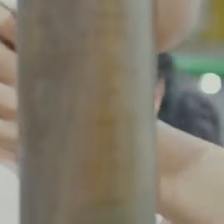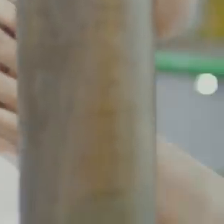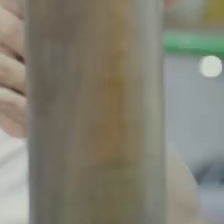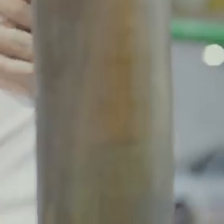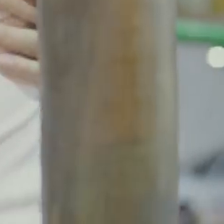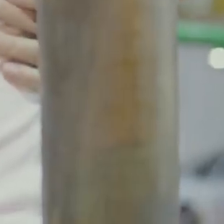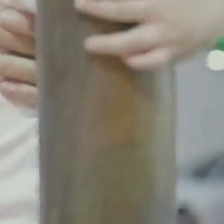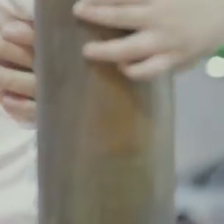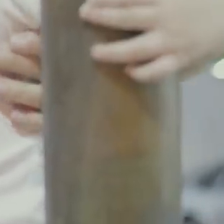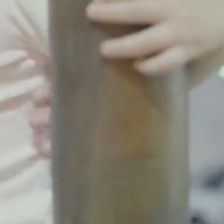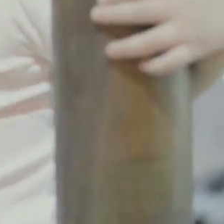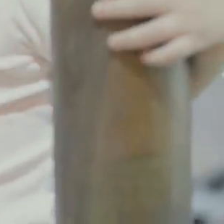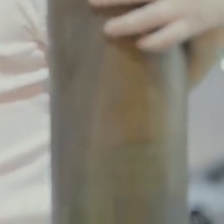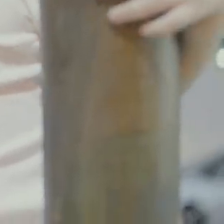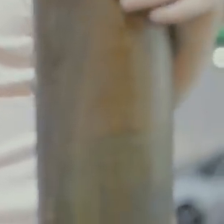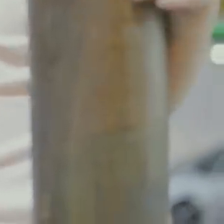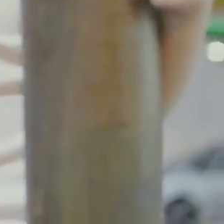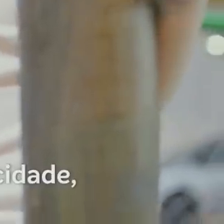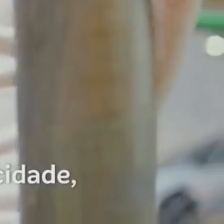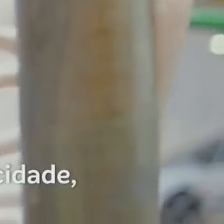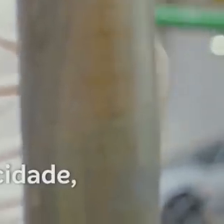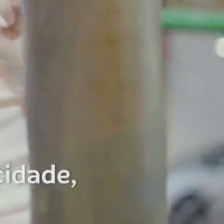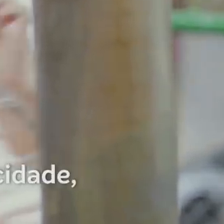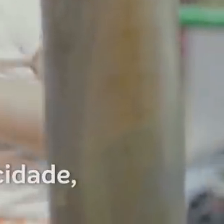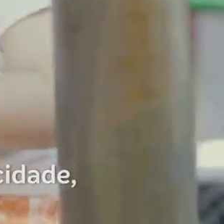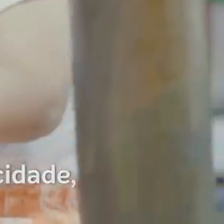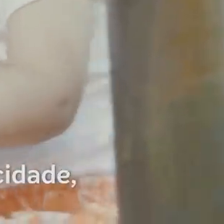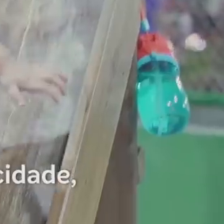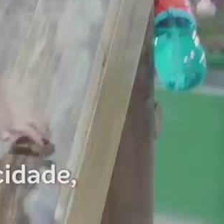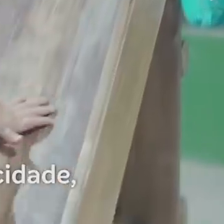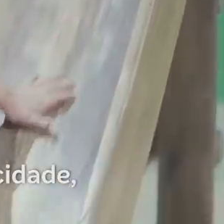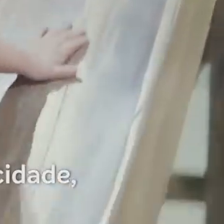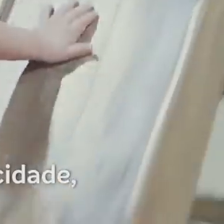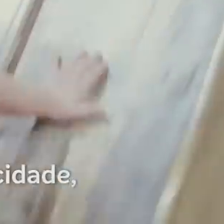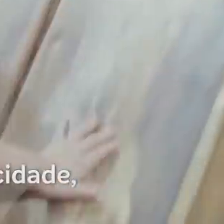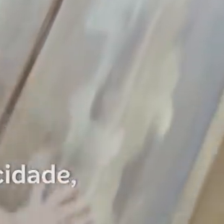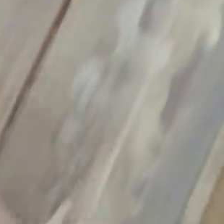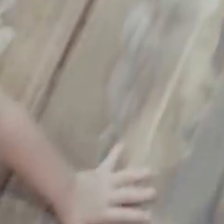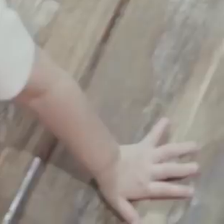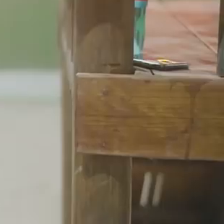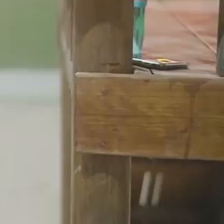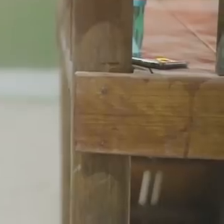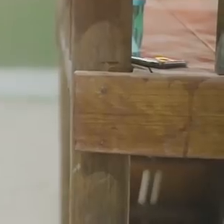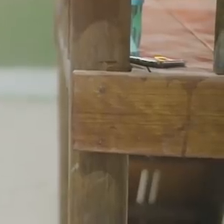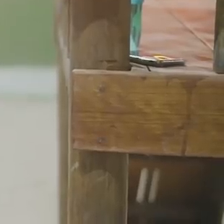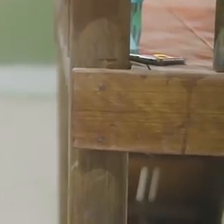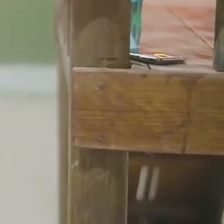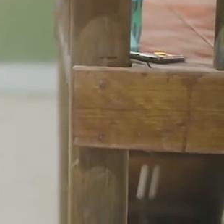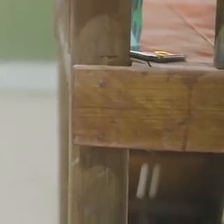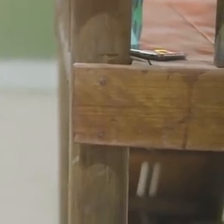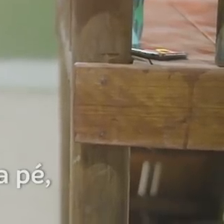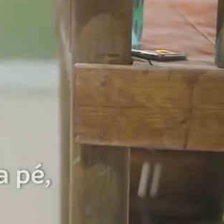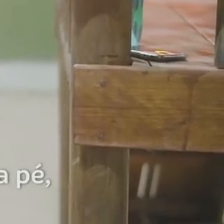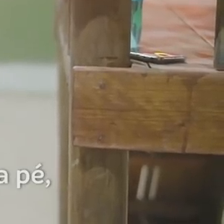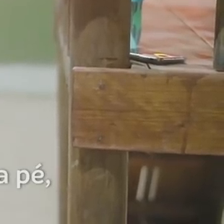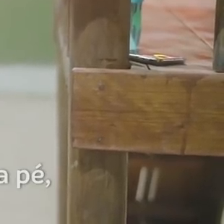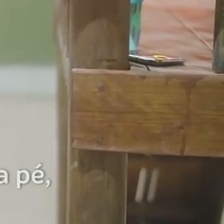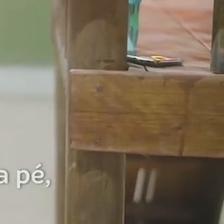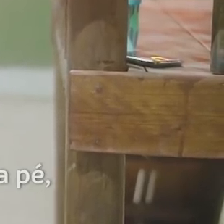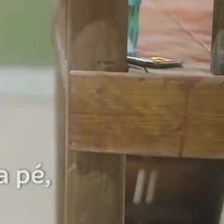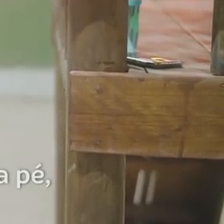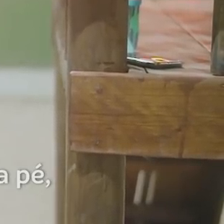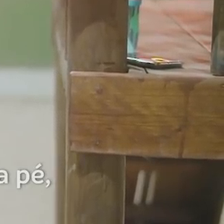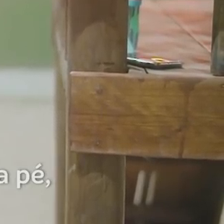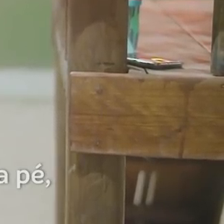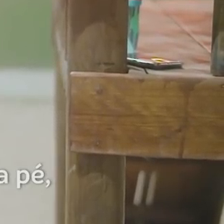A rotina ficou uma nova rotina, né? Antes a gente não tinha esse espaço aqui na cidade, aqui era muito deserto. A noite era